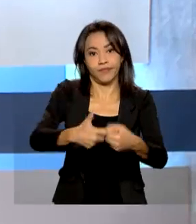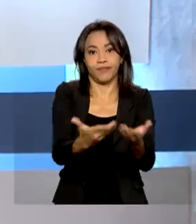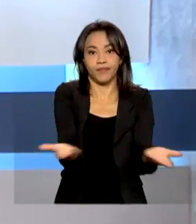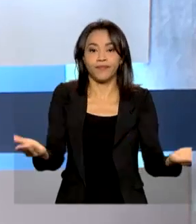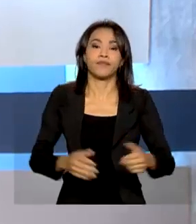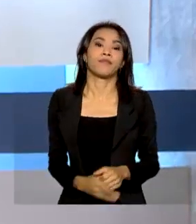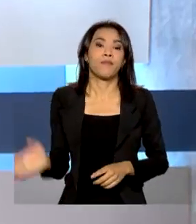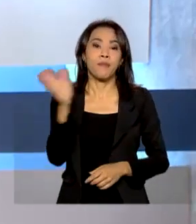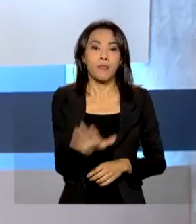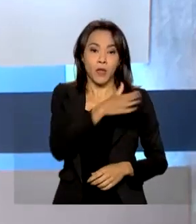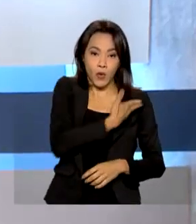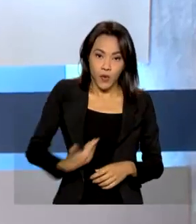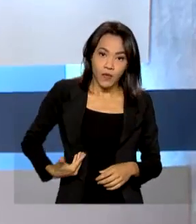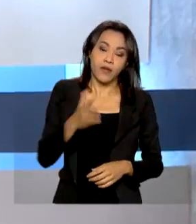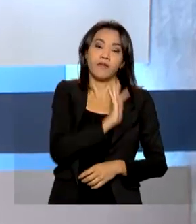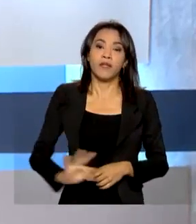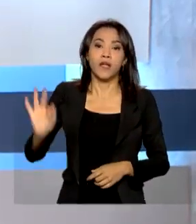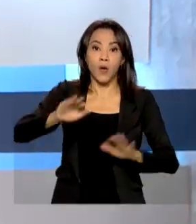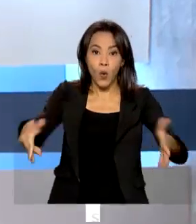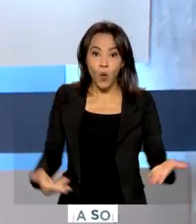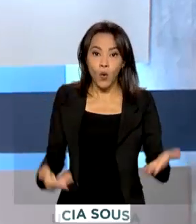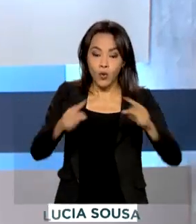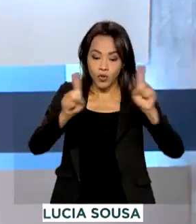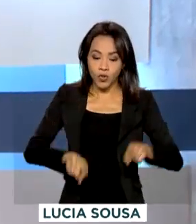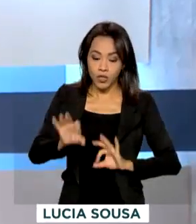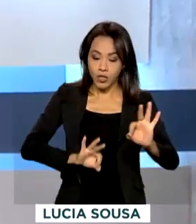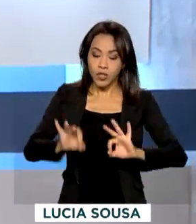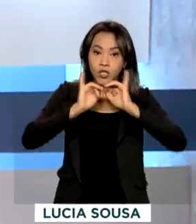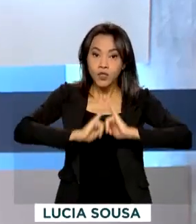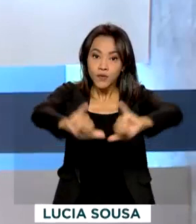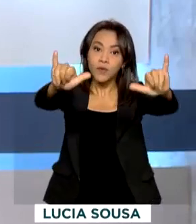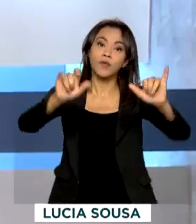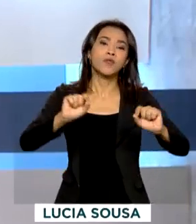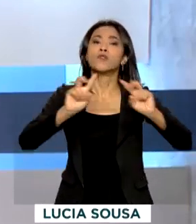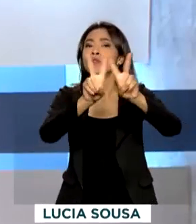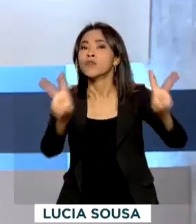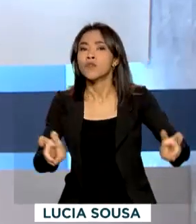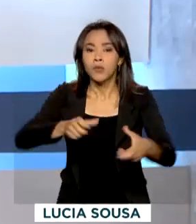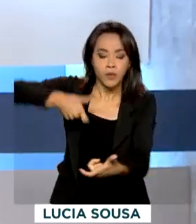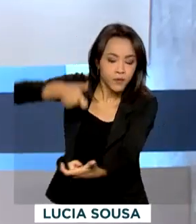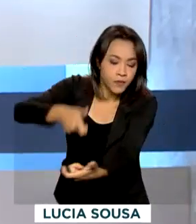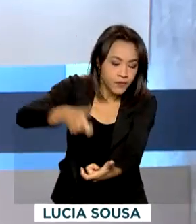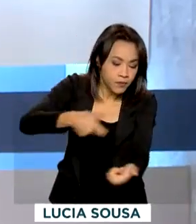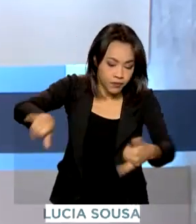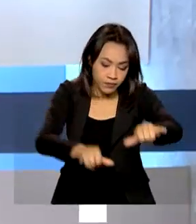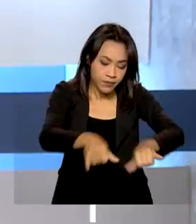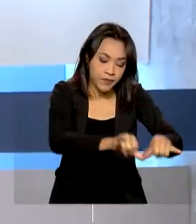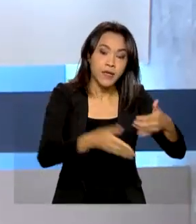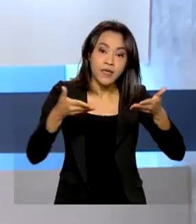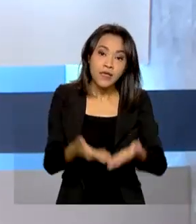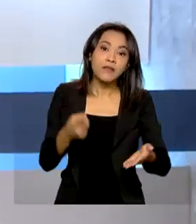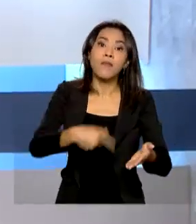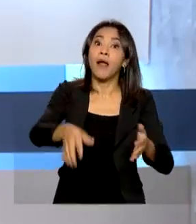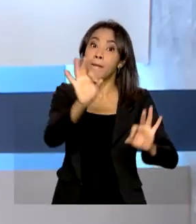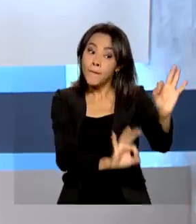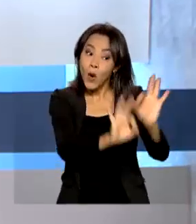Oi e o governo federal lança hoje o Plano Nacional de fertilizantes a ideia que o documento seja uma referência para o planejamento